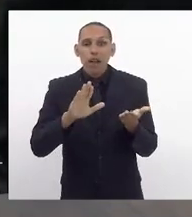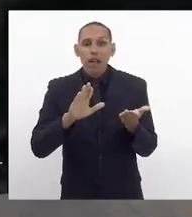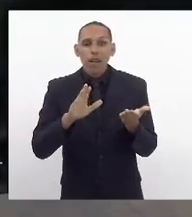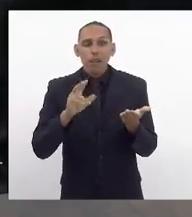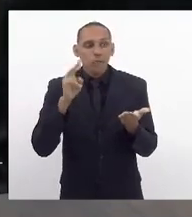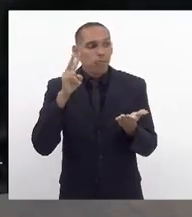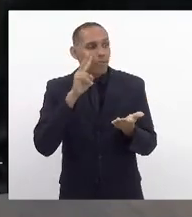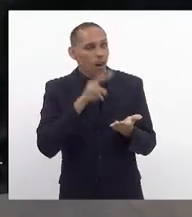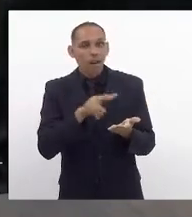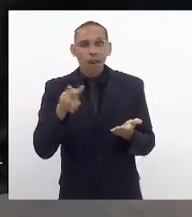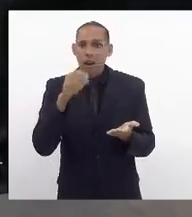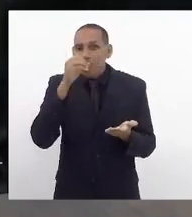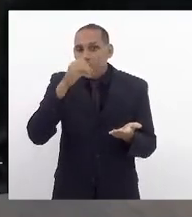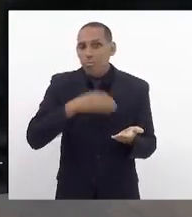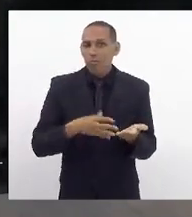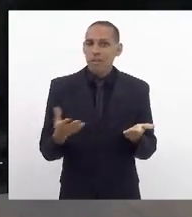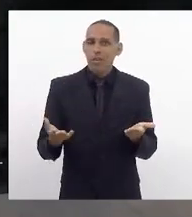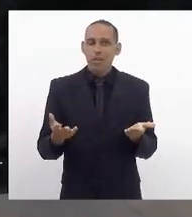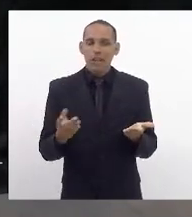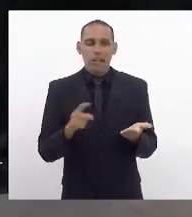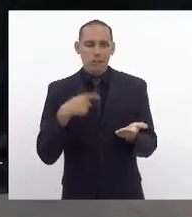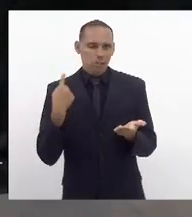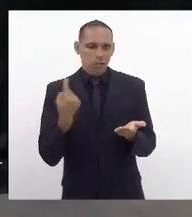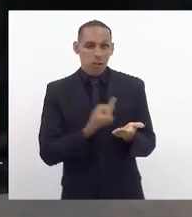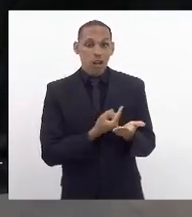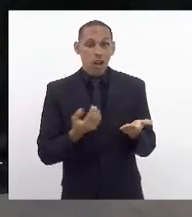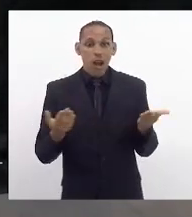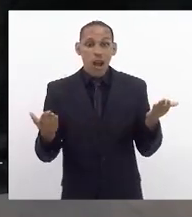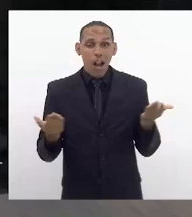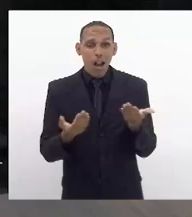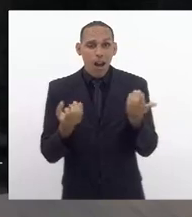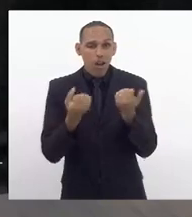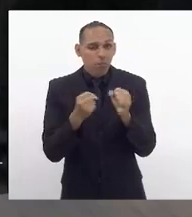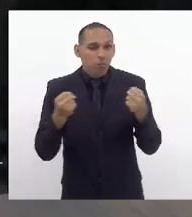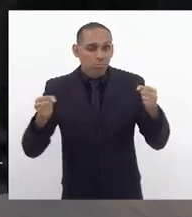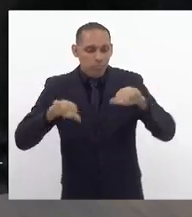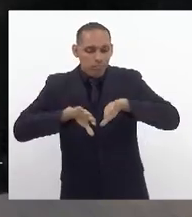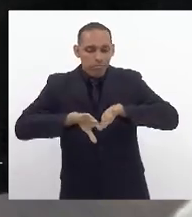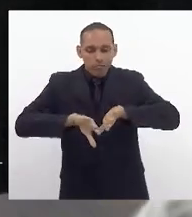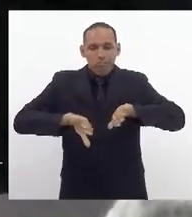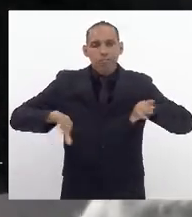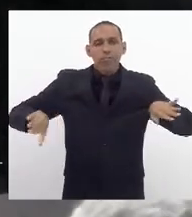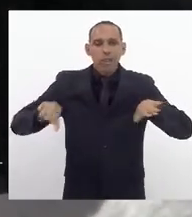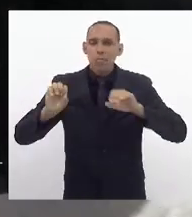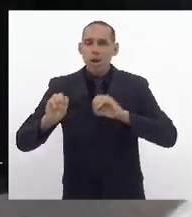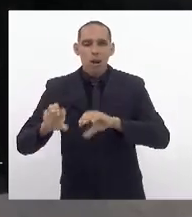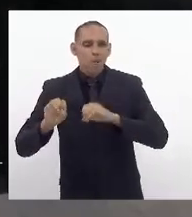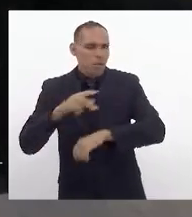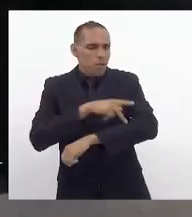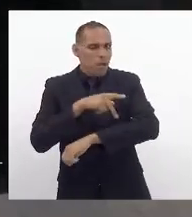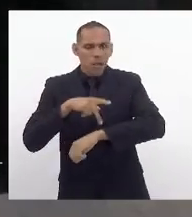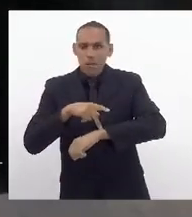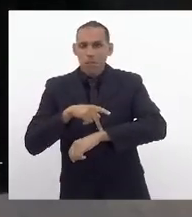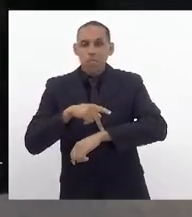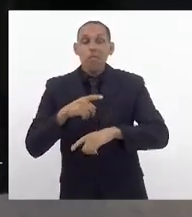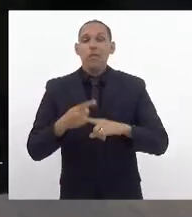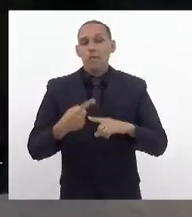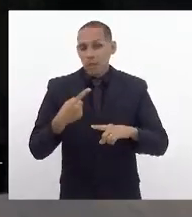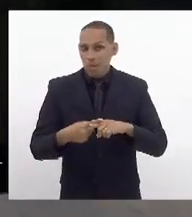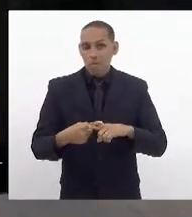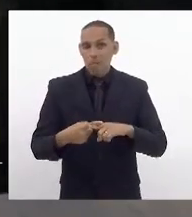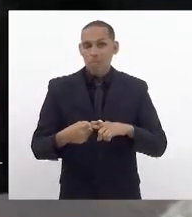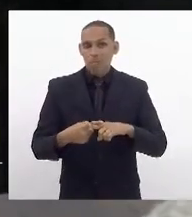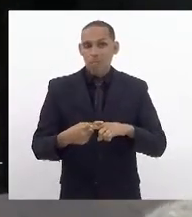um absurdo. Estamos em outro abismo educacional e pedagógico, porque as